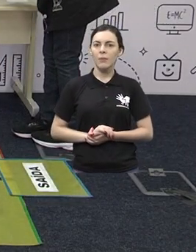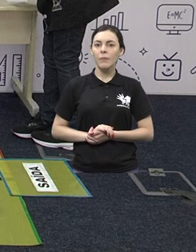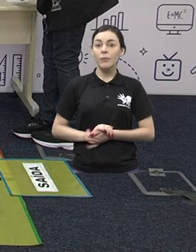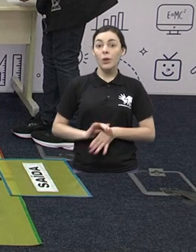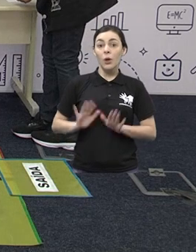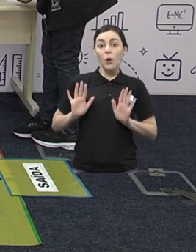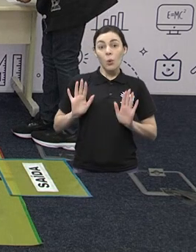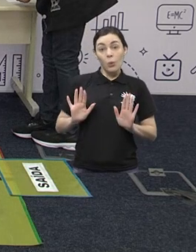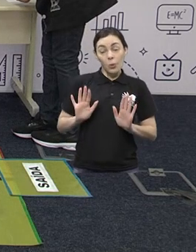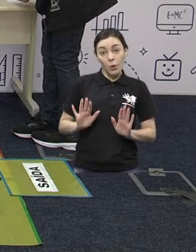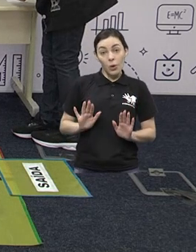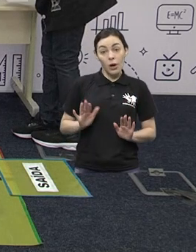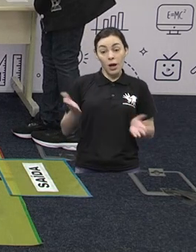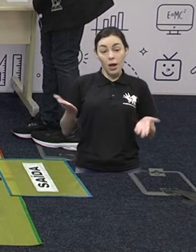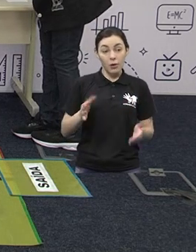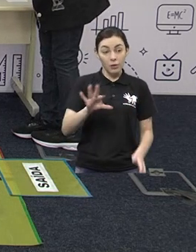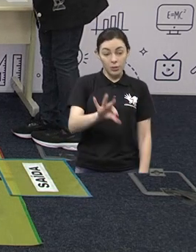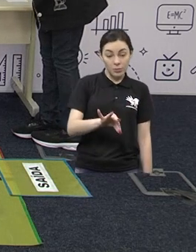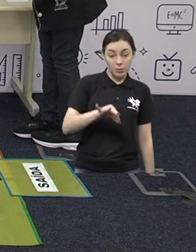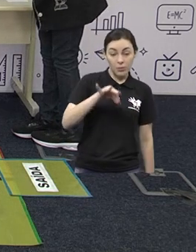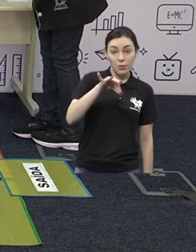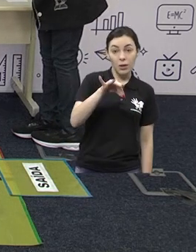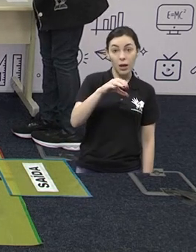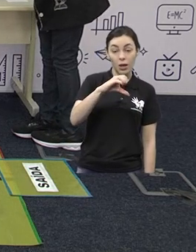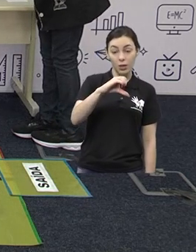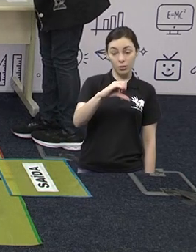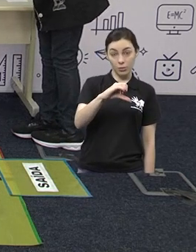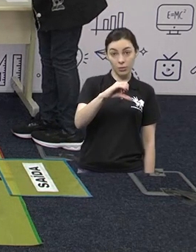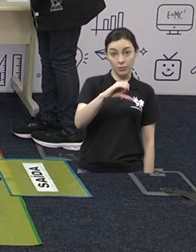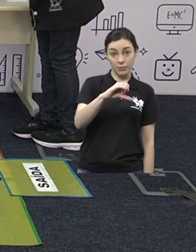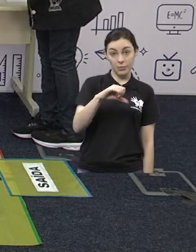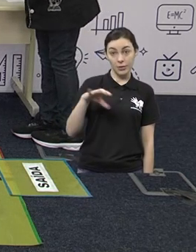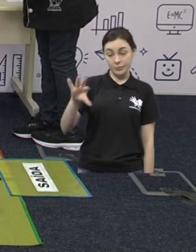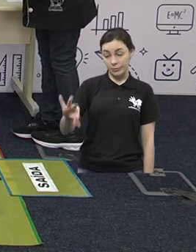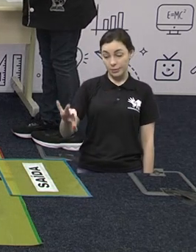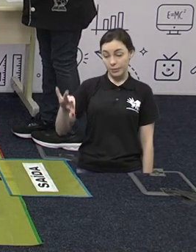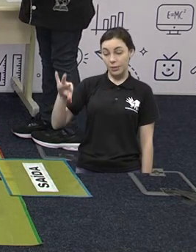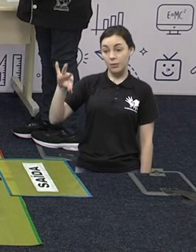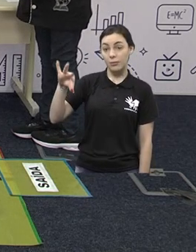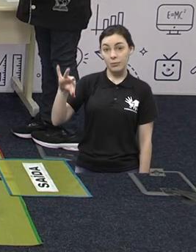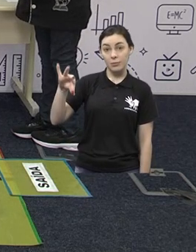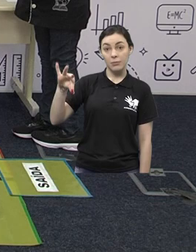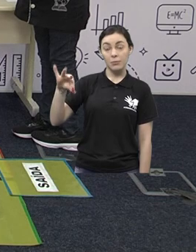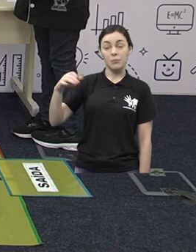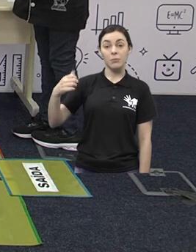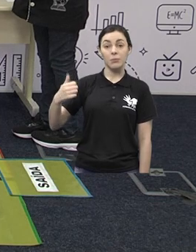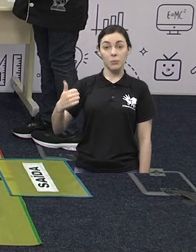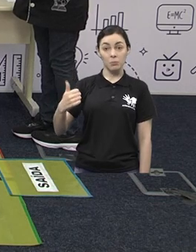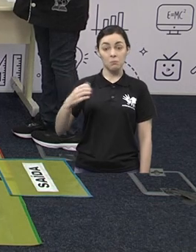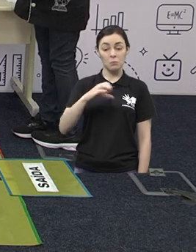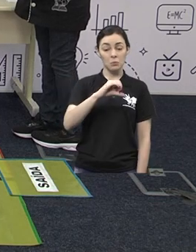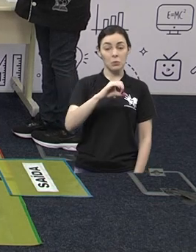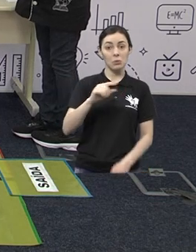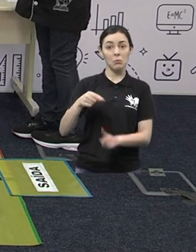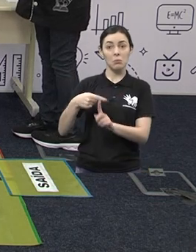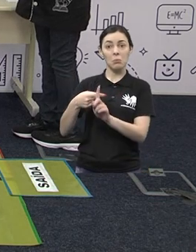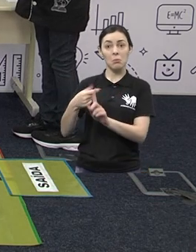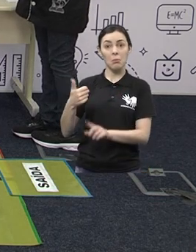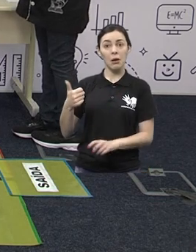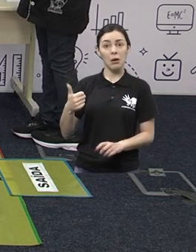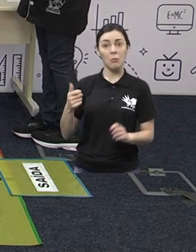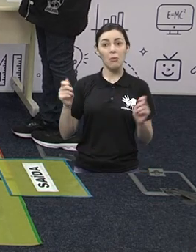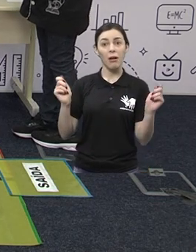Sim, a próxima fichinha é o número 9 e a outra é o número 1.